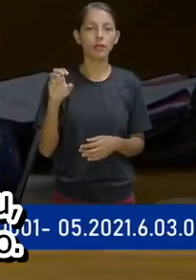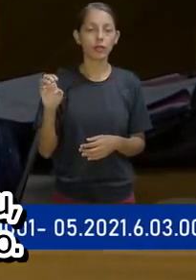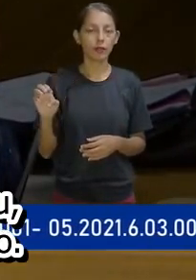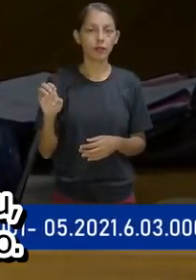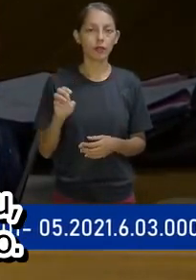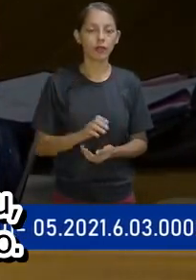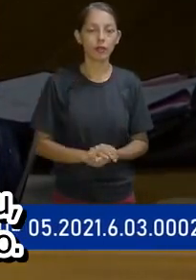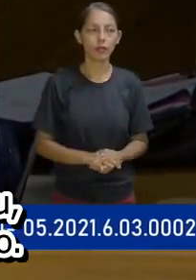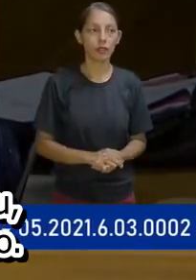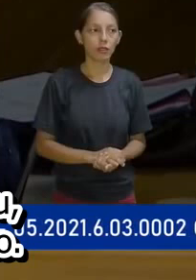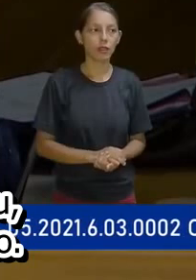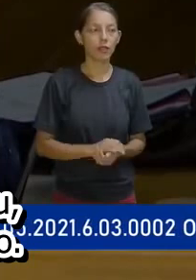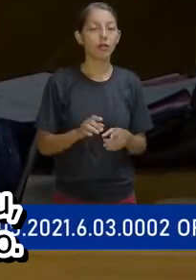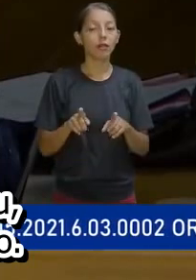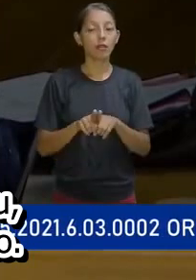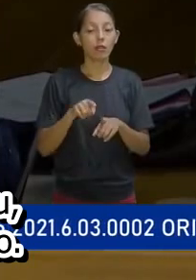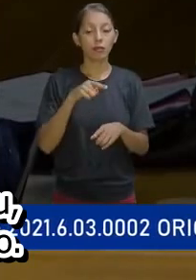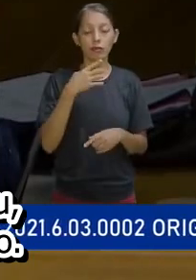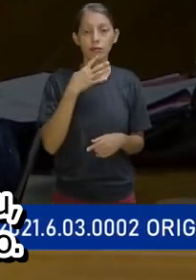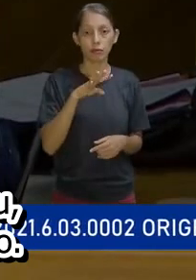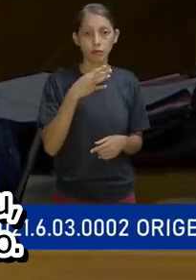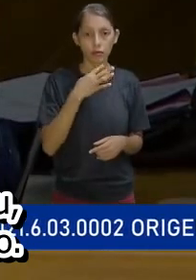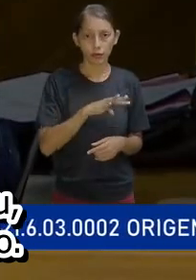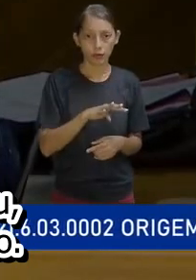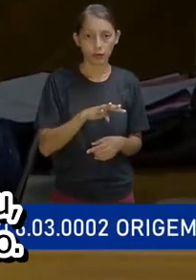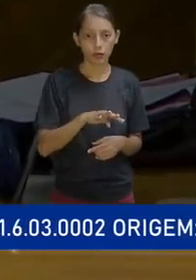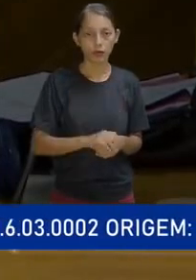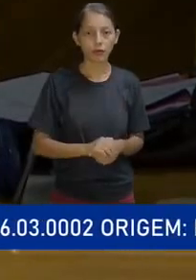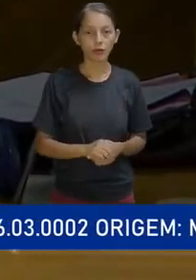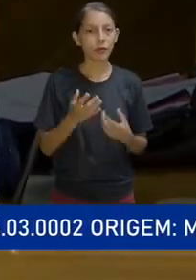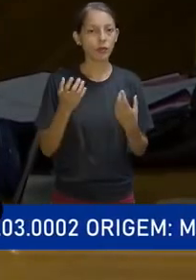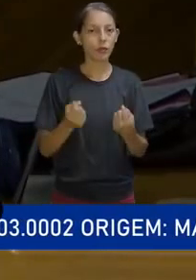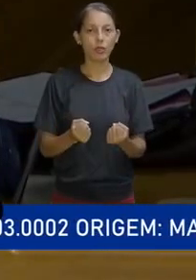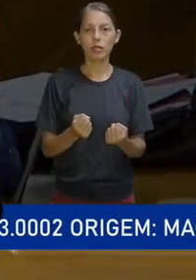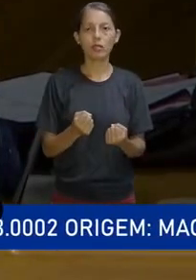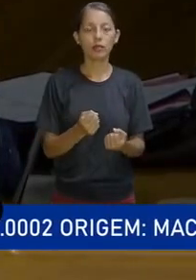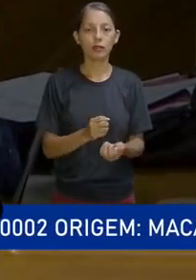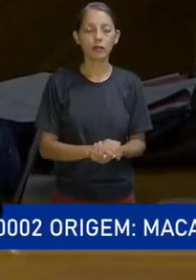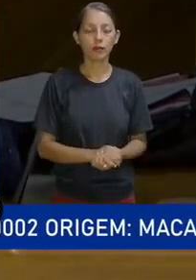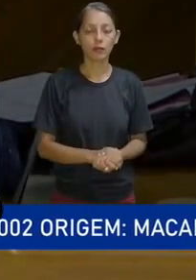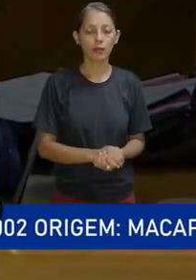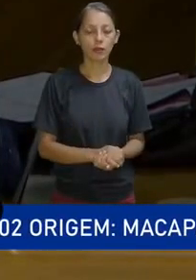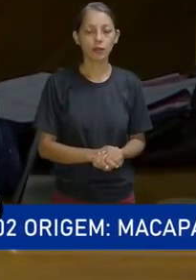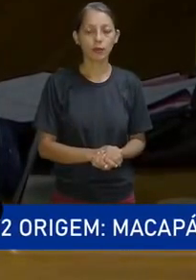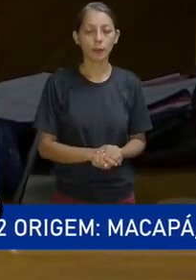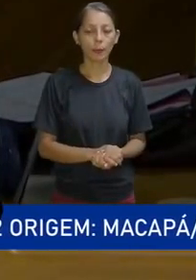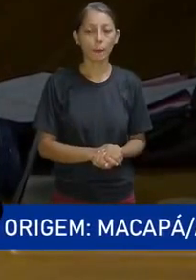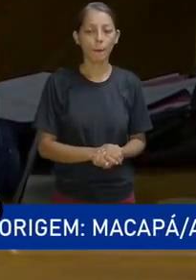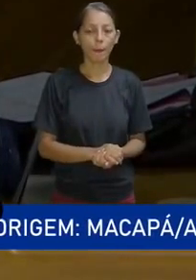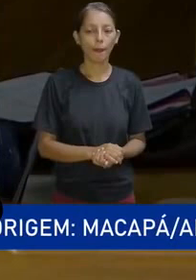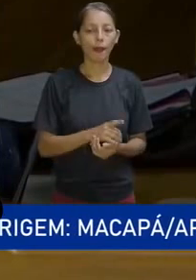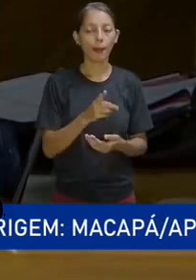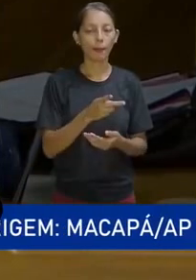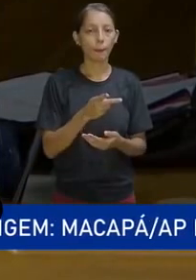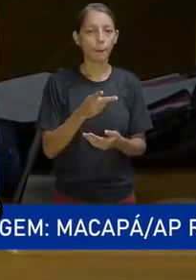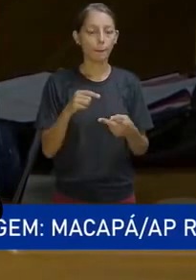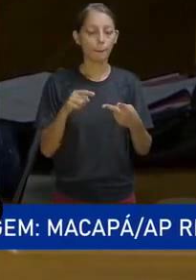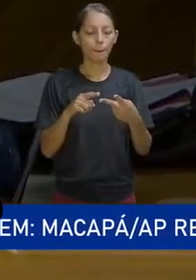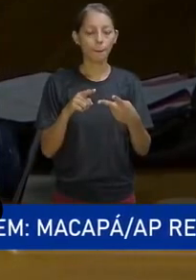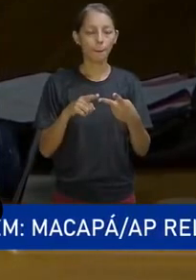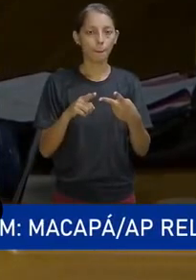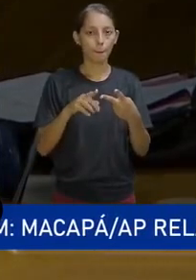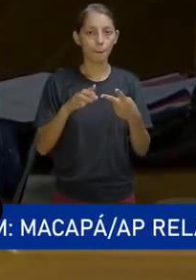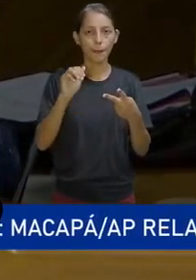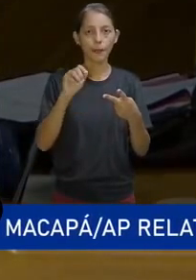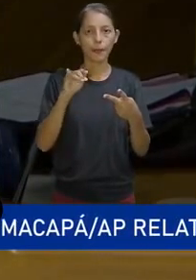ou, superado o conhecimento, o seu não provimento. Relativamente ao agravo interposto por Fábio